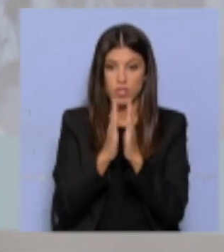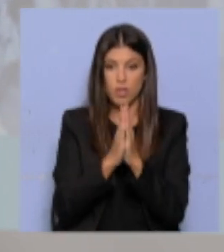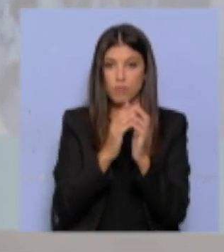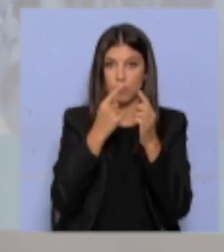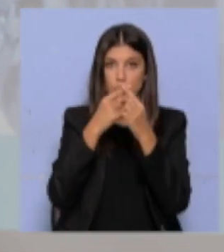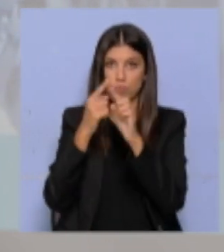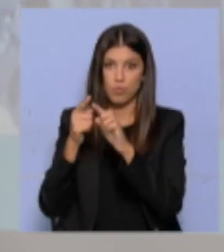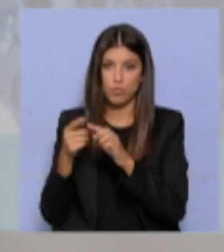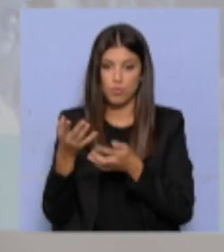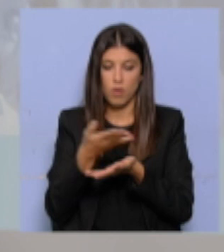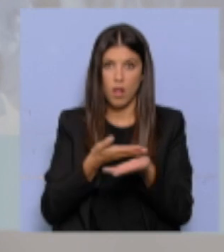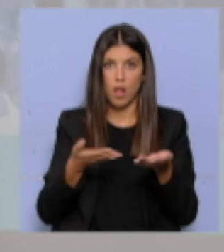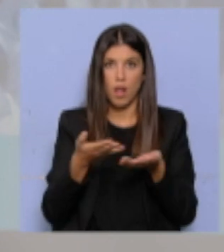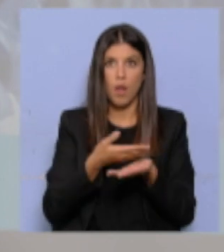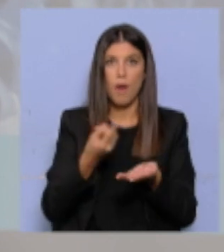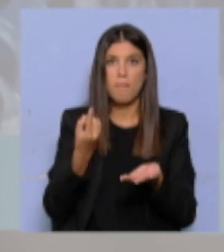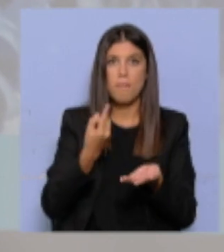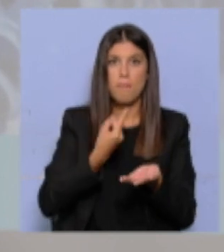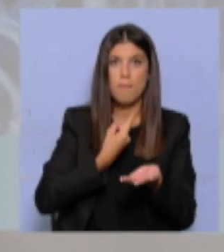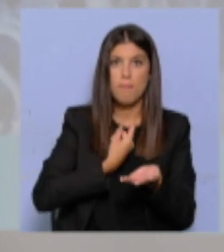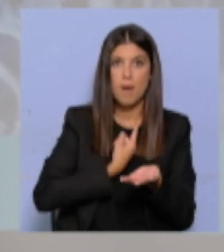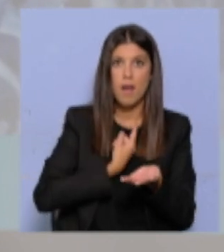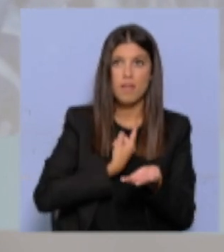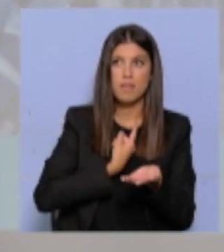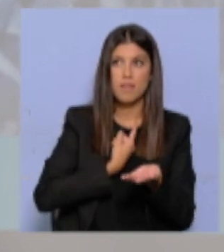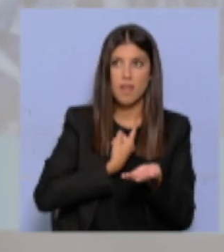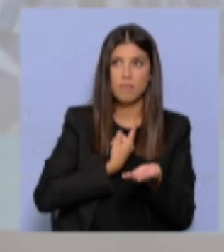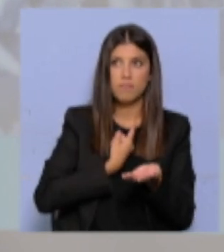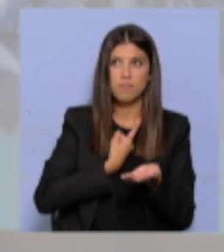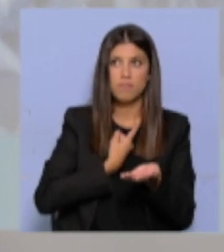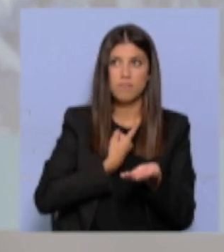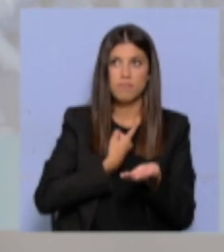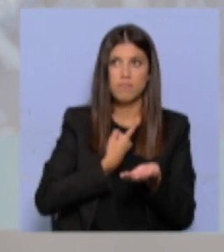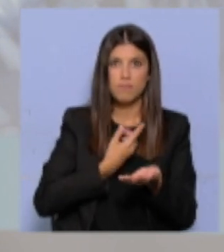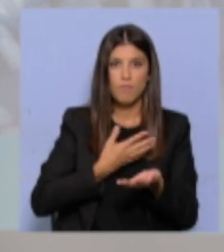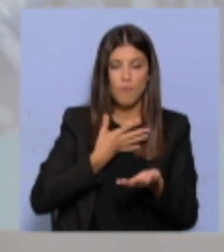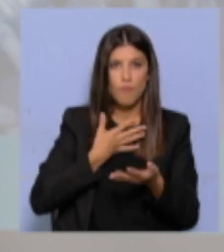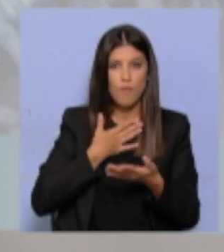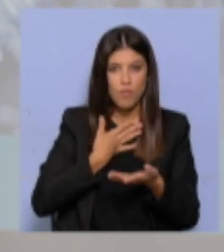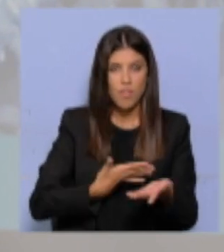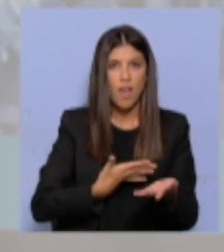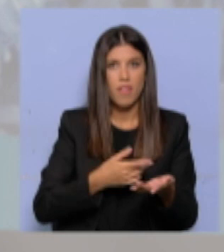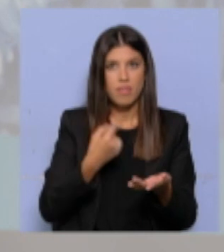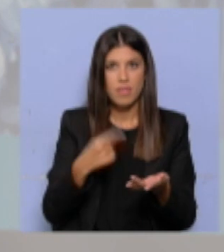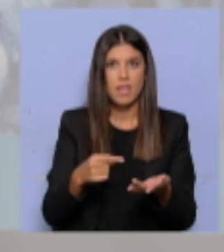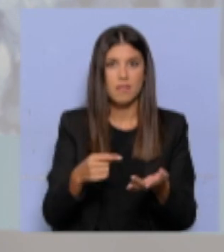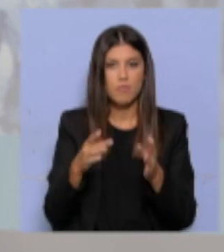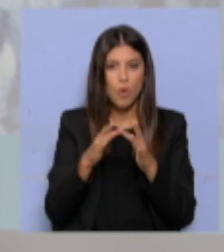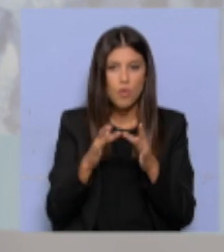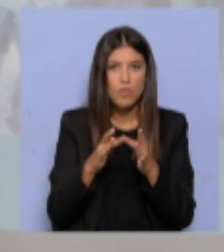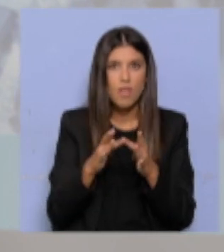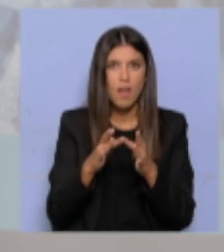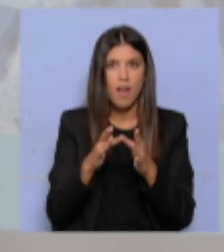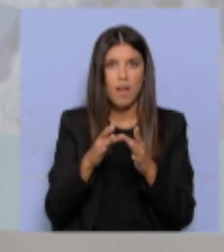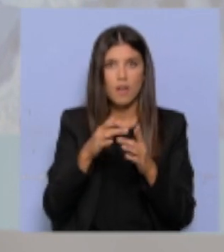que estar alicerçada nesse contacto pessoal, nesse encontro pessoal entre